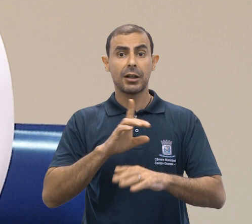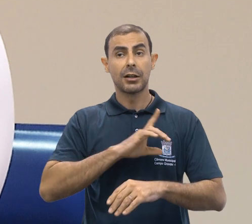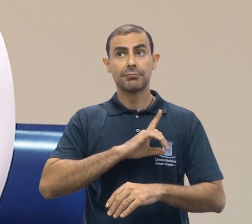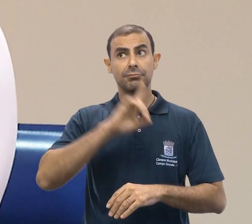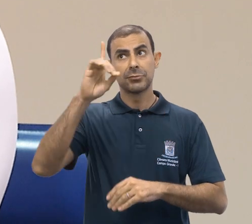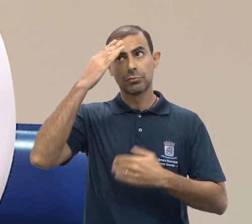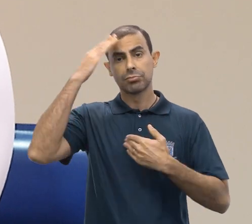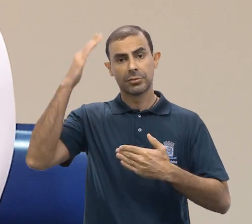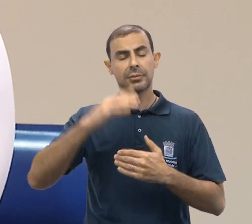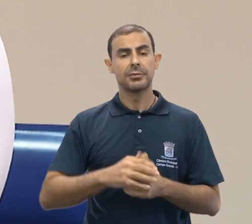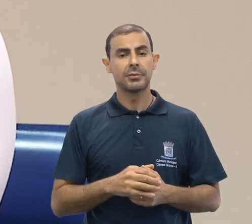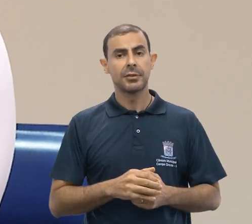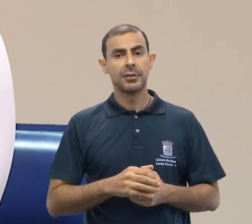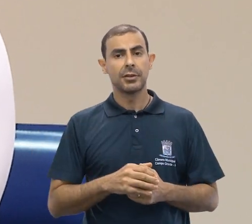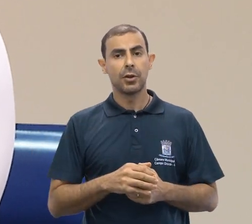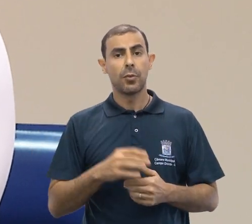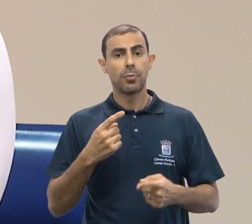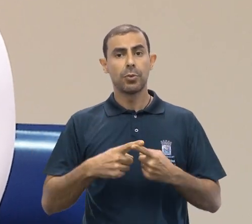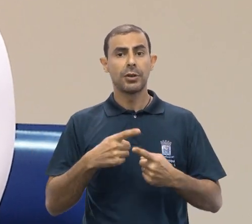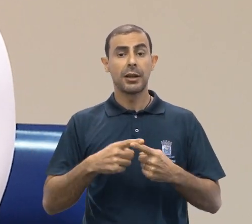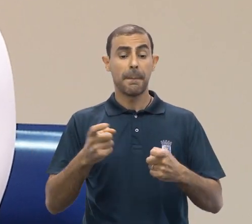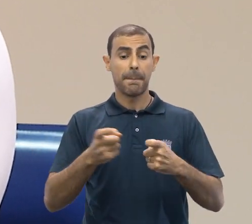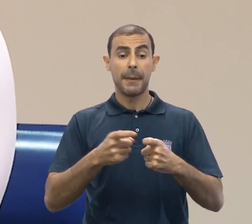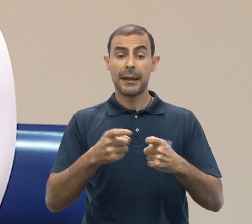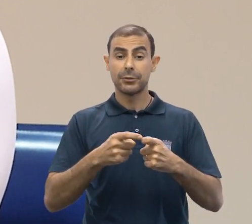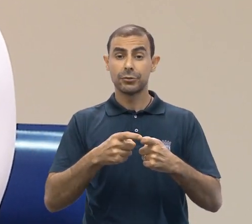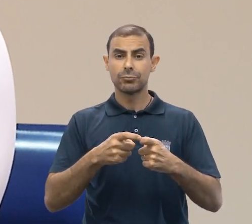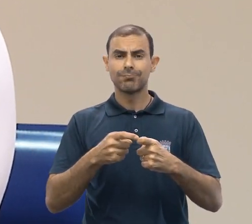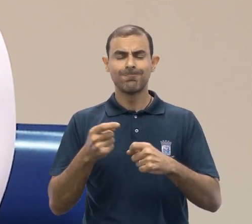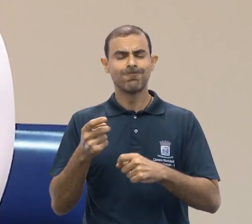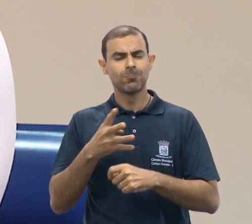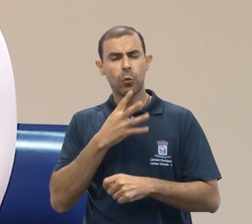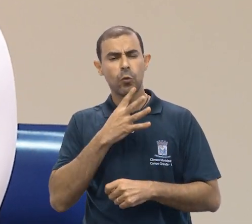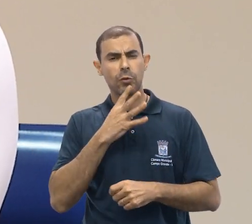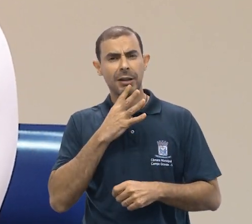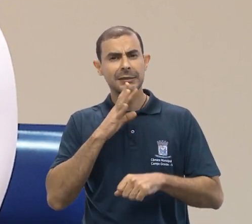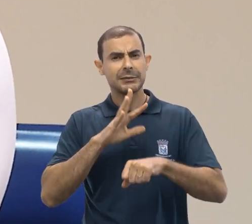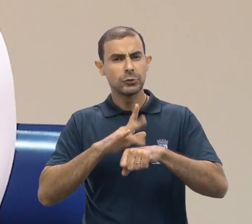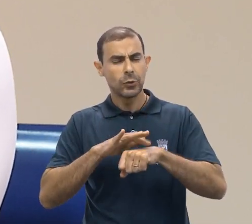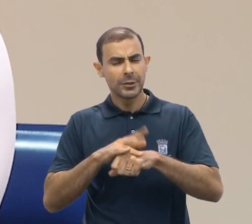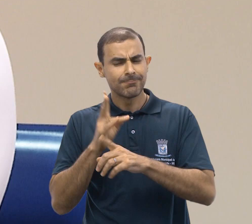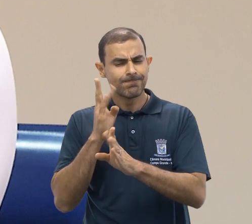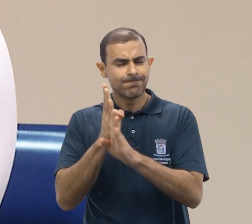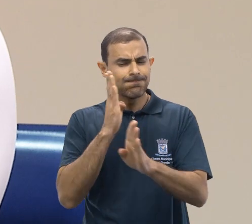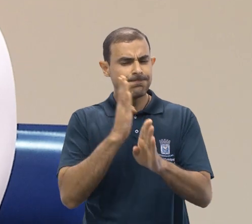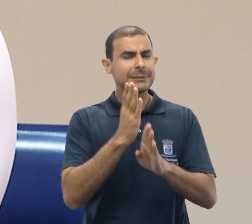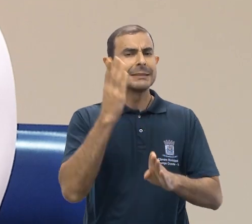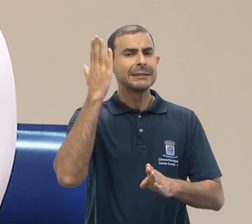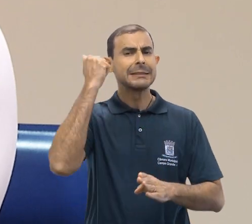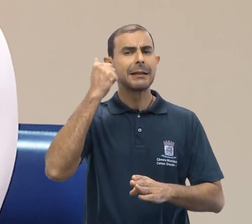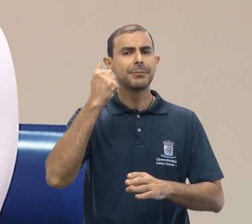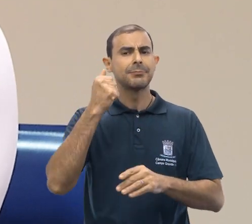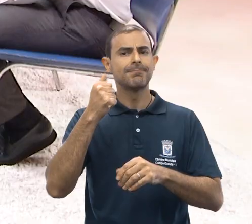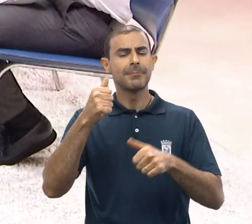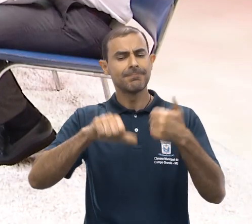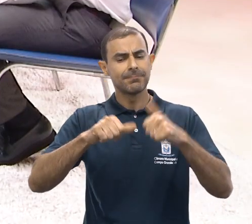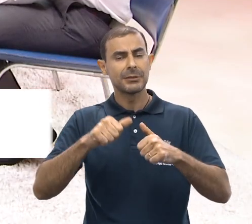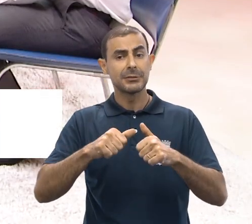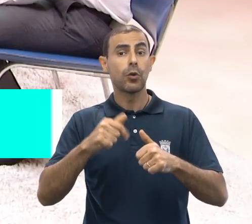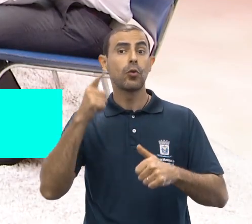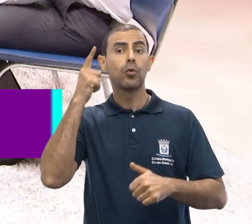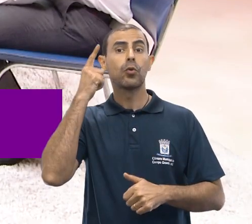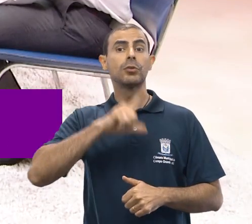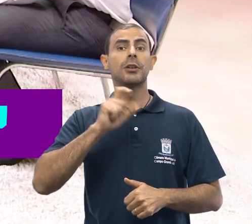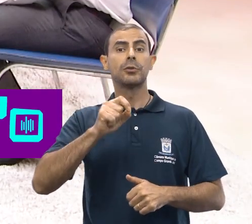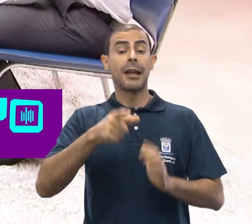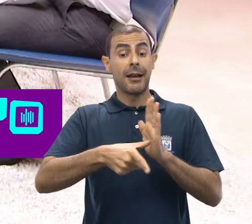de disseminação de médicos que conhecem a doença, que sabem identificar, então acaba tendo tratamento